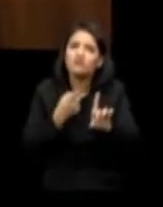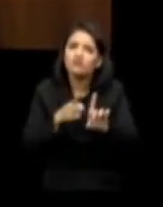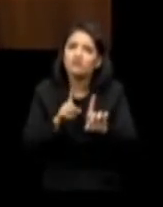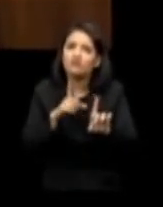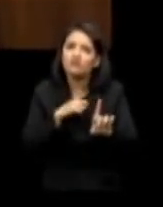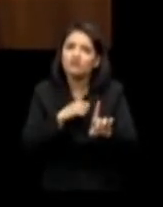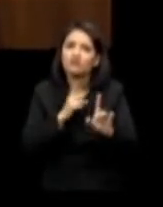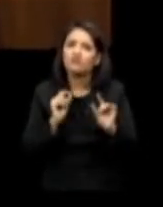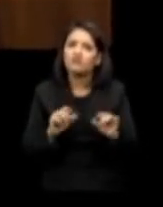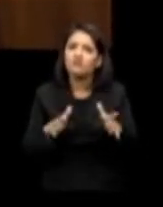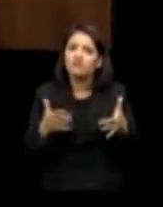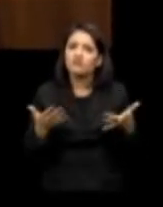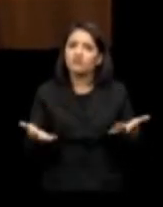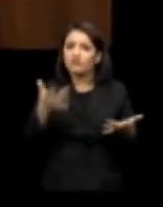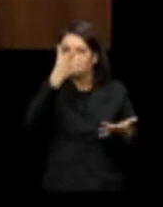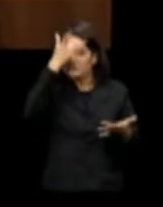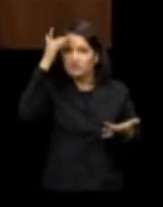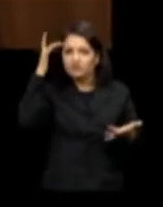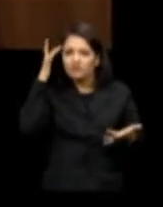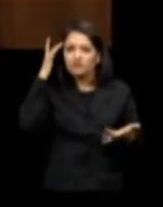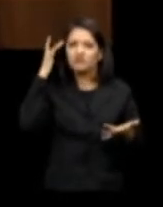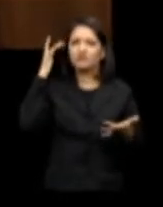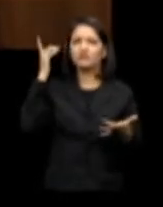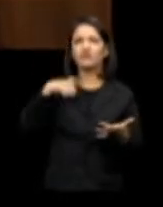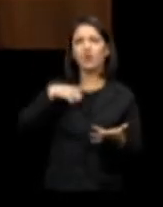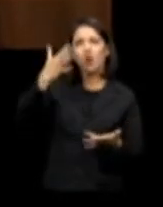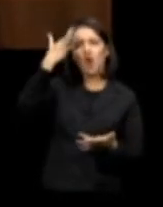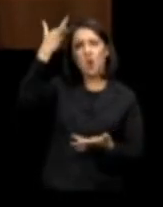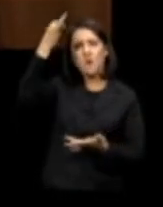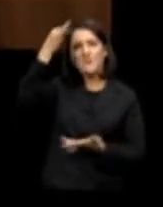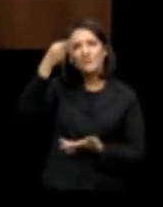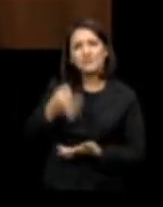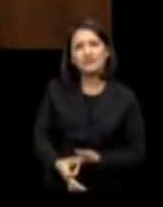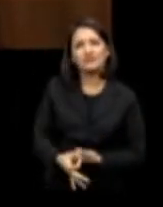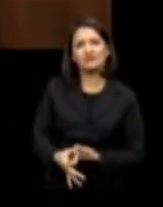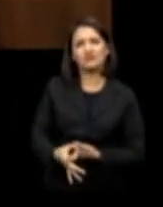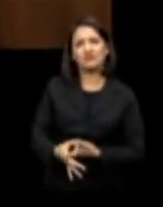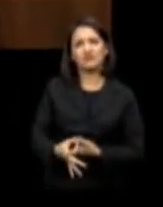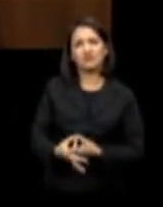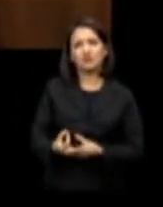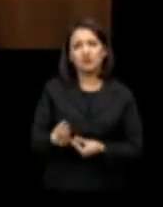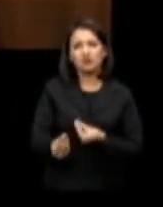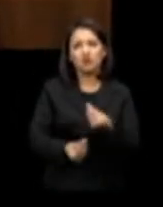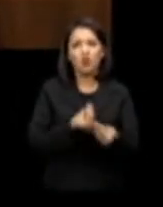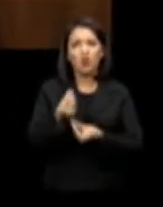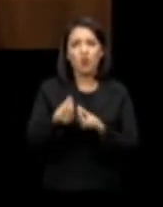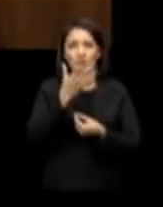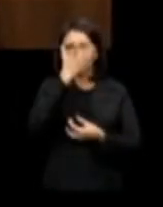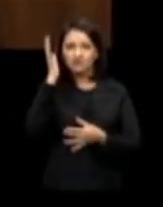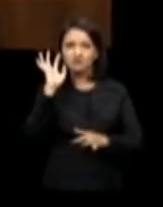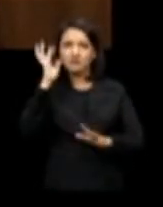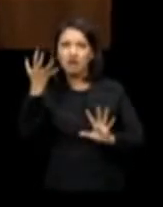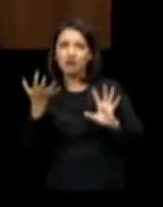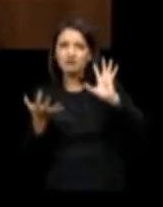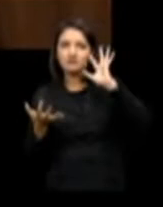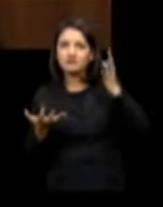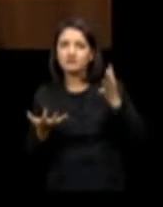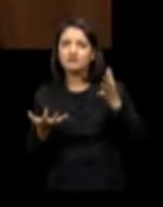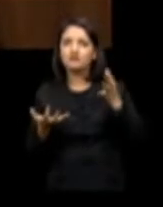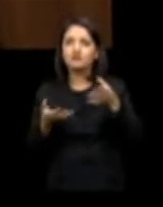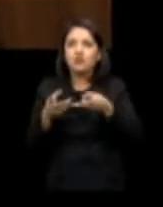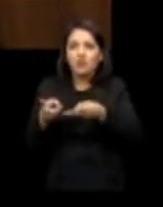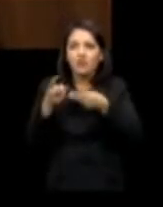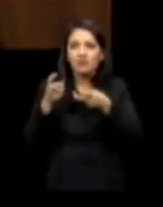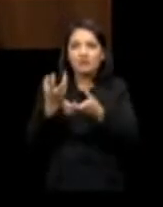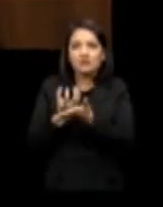que cientistas chegam a uma compreensão mais profunda de como humanos tomam decisões, a tentação de se basear